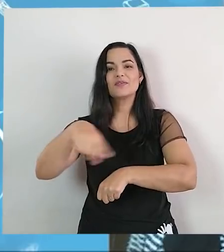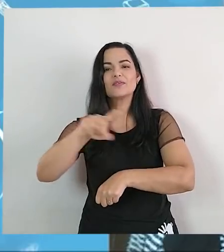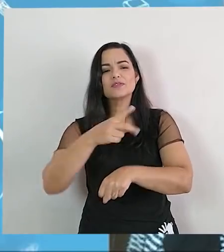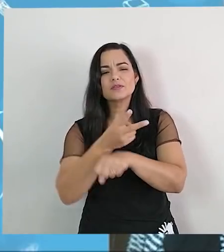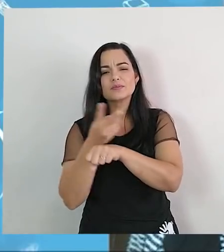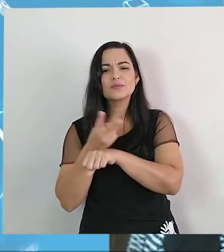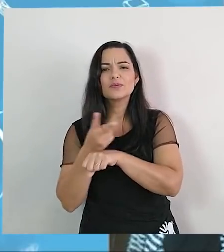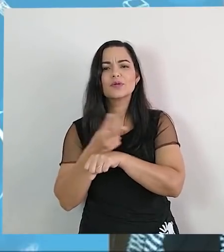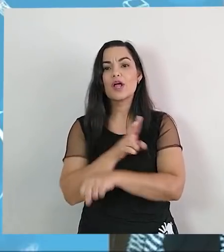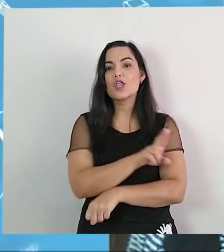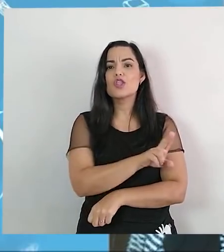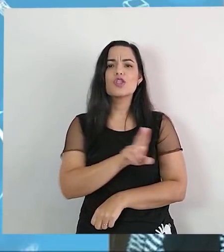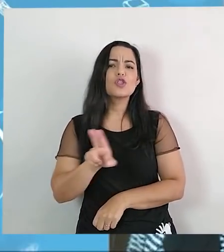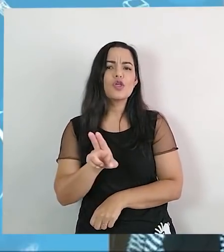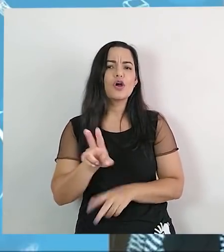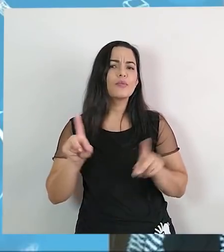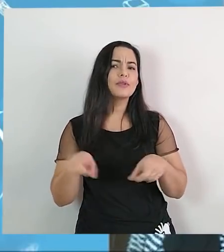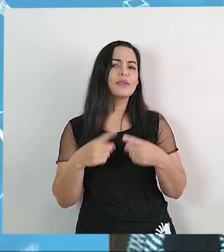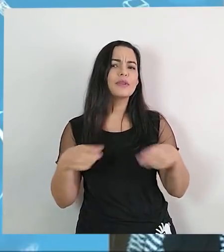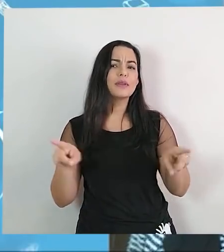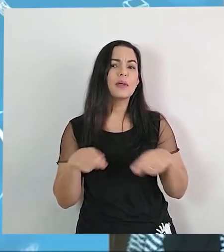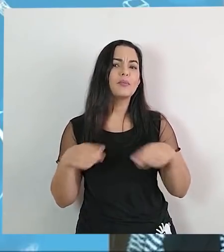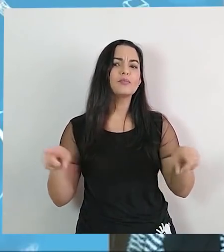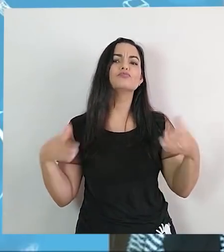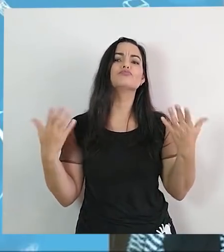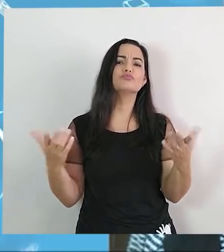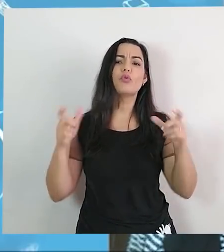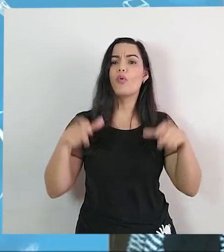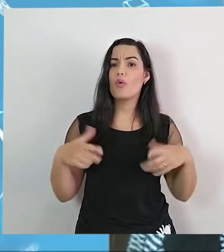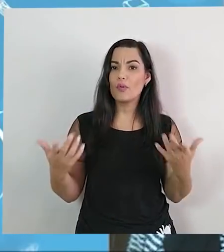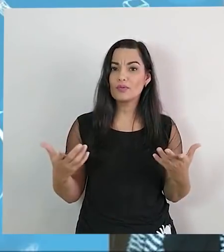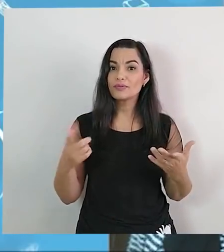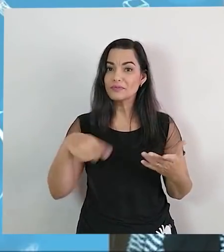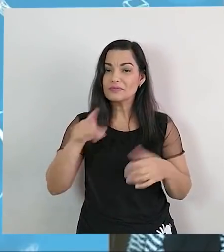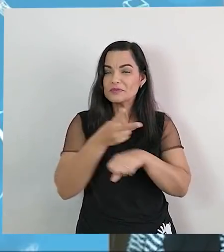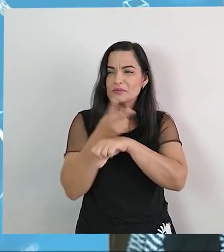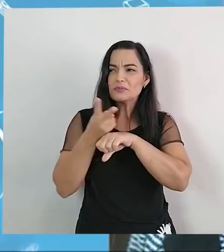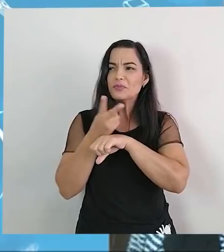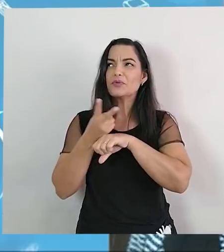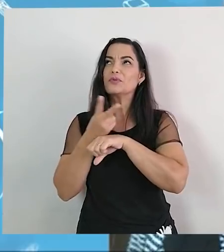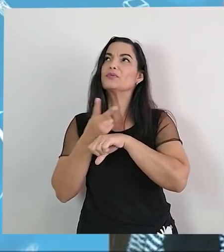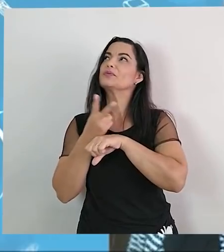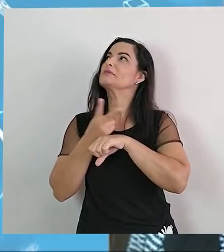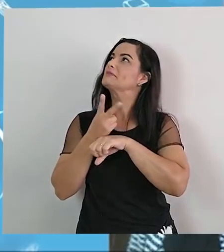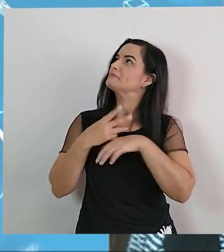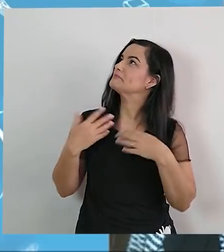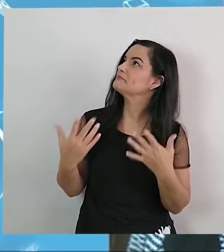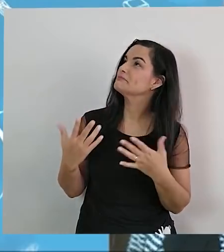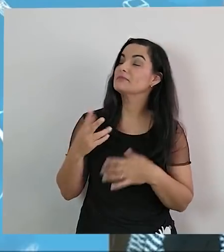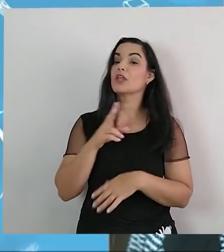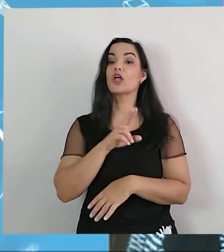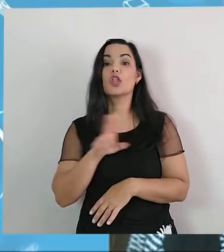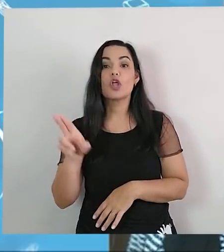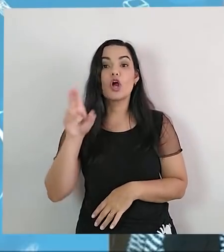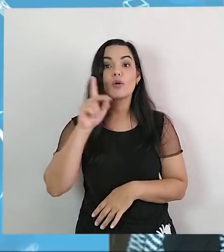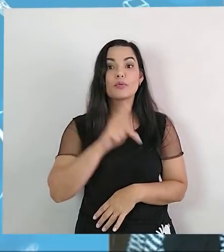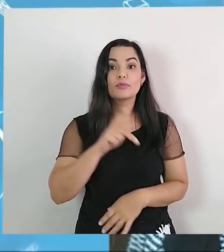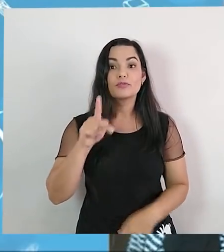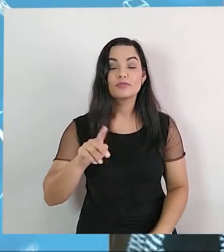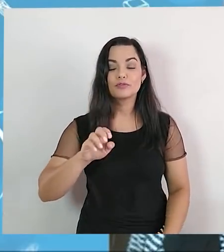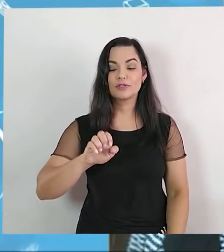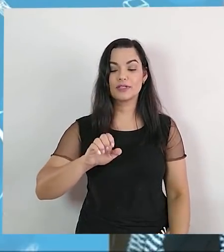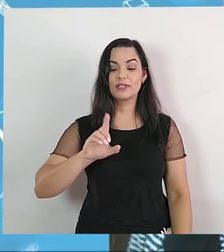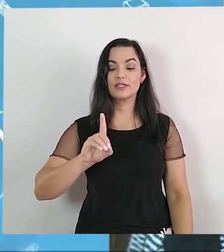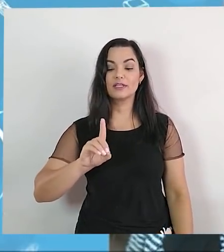vocês encontrarem o nome na música do professor Eduardo. Então vocês vão procurar o nome do